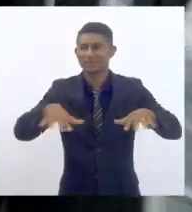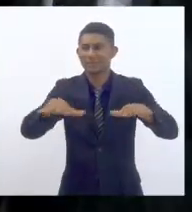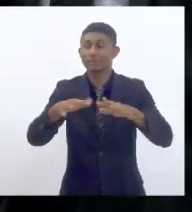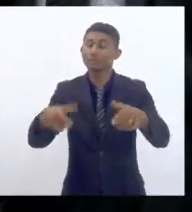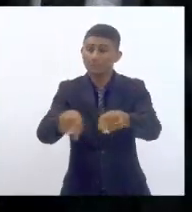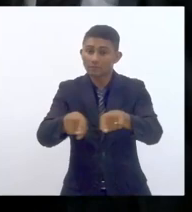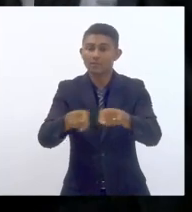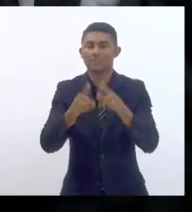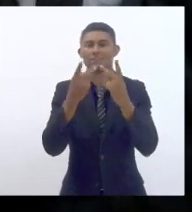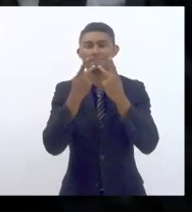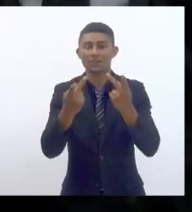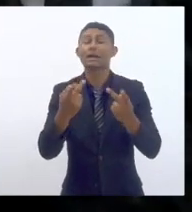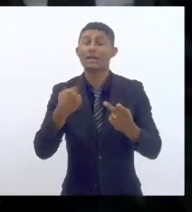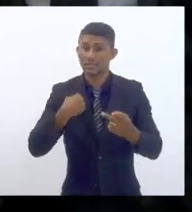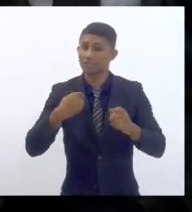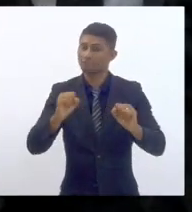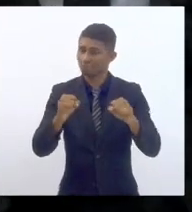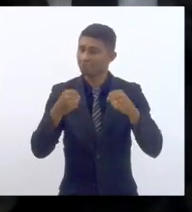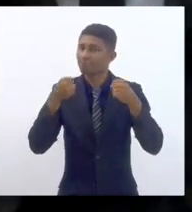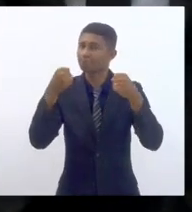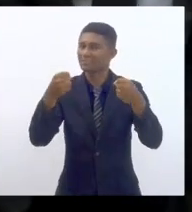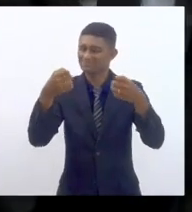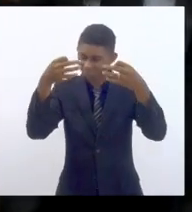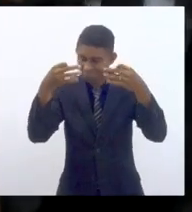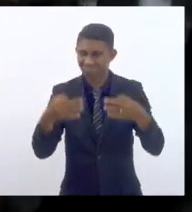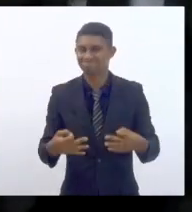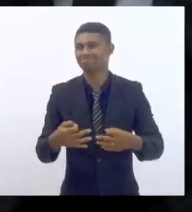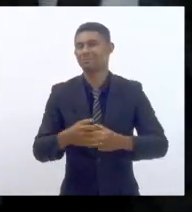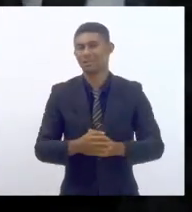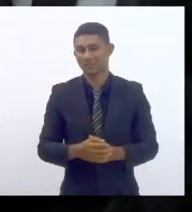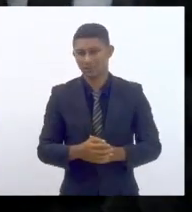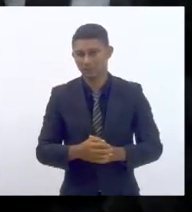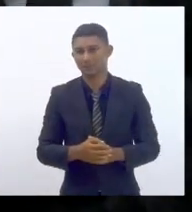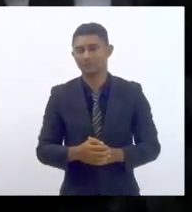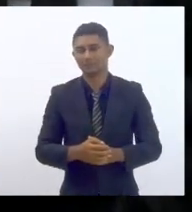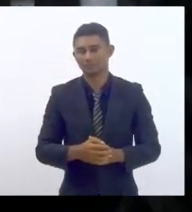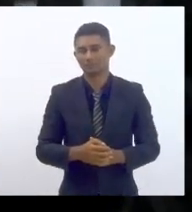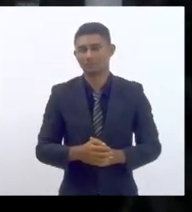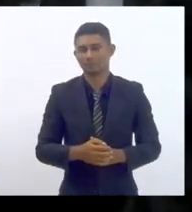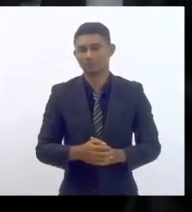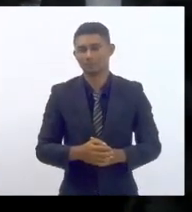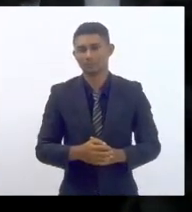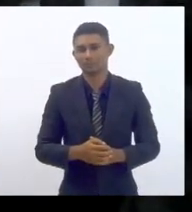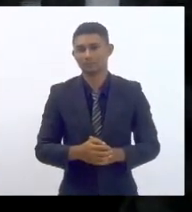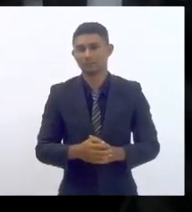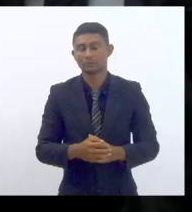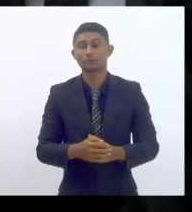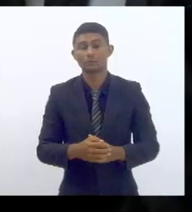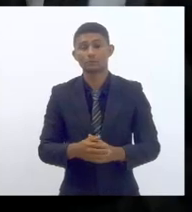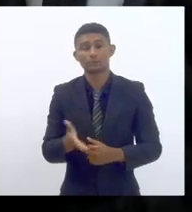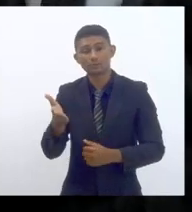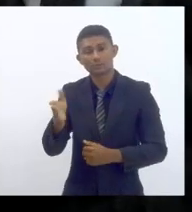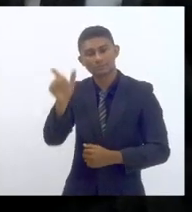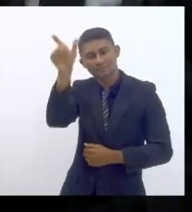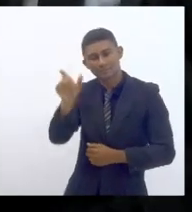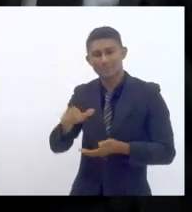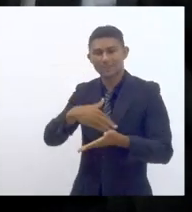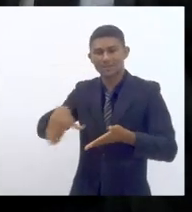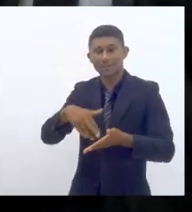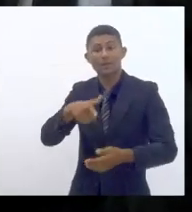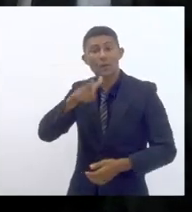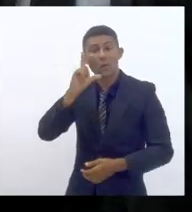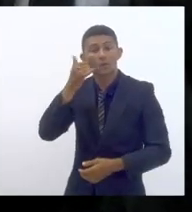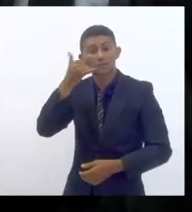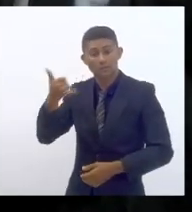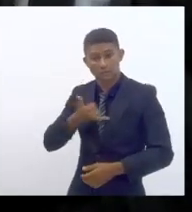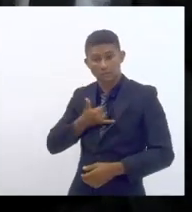dizer que também vou trabalhar, deputado Rodrigo Bacelar, A própria secretária lhe ligou ontem, mostrando